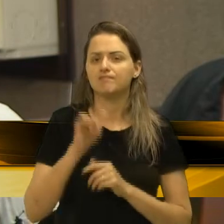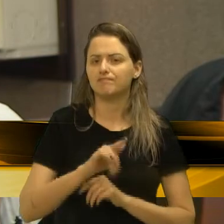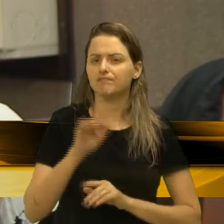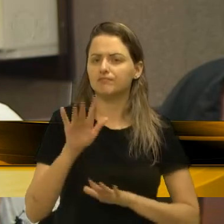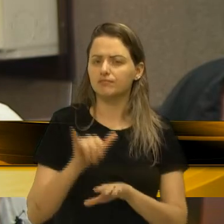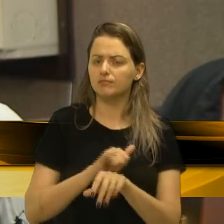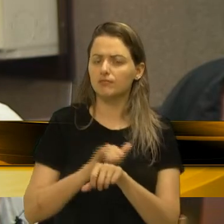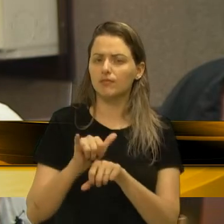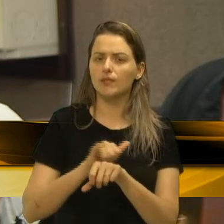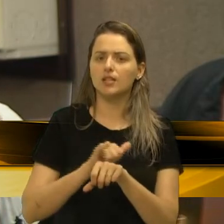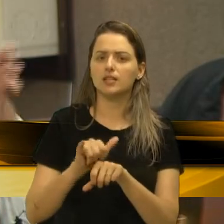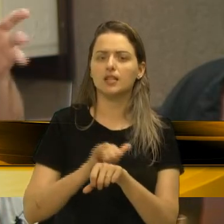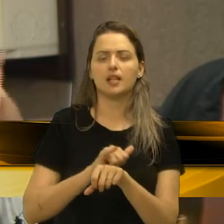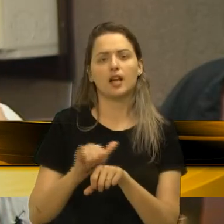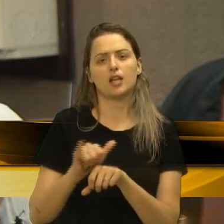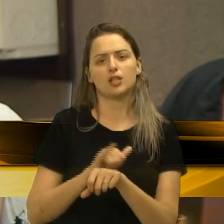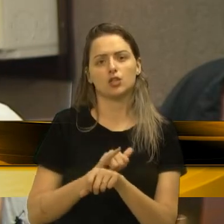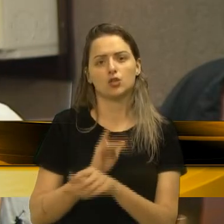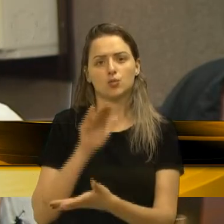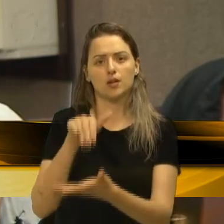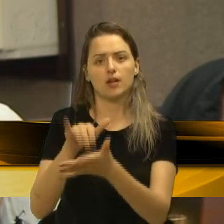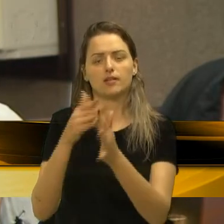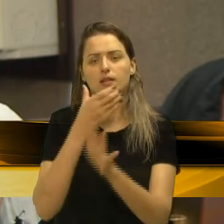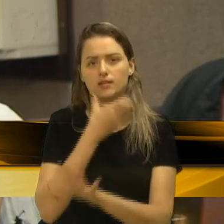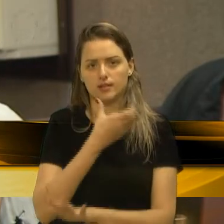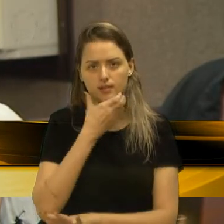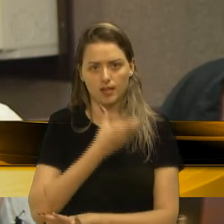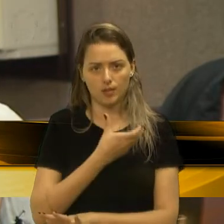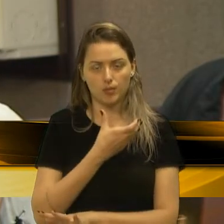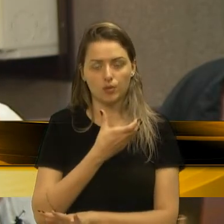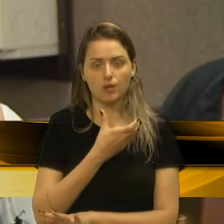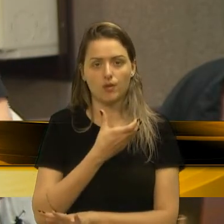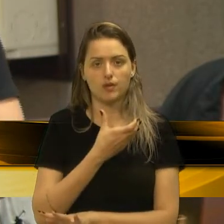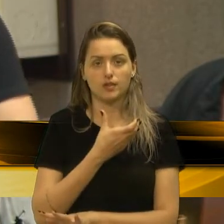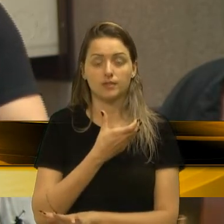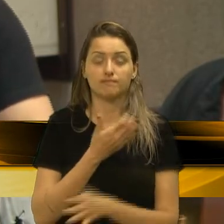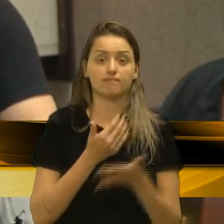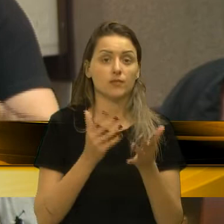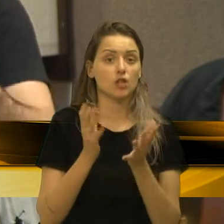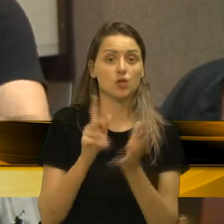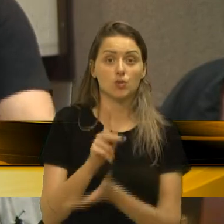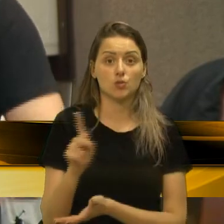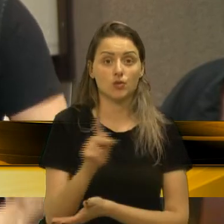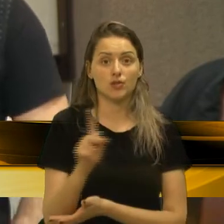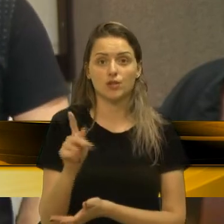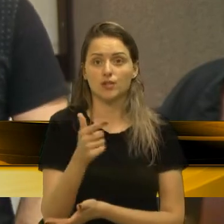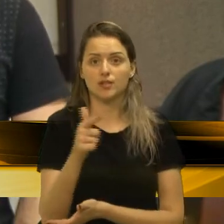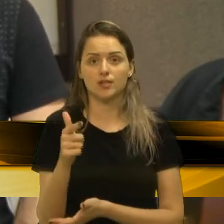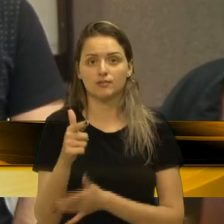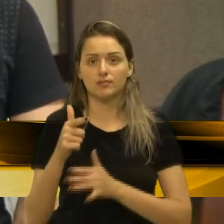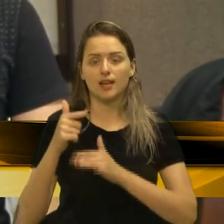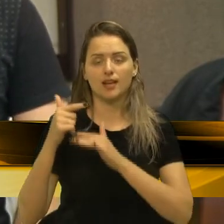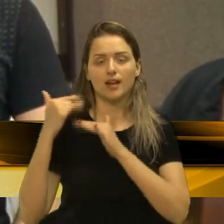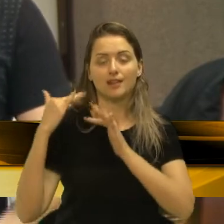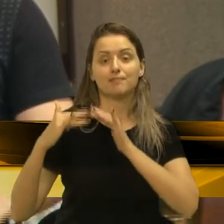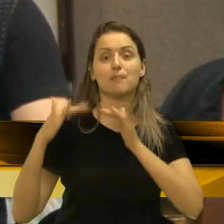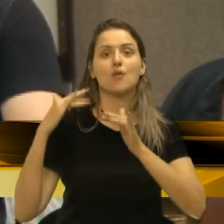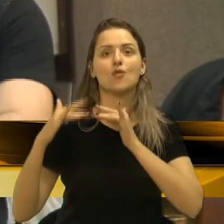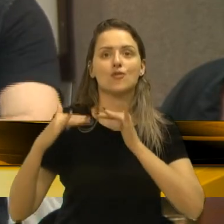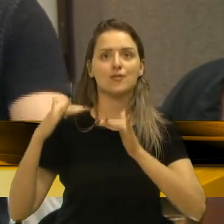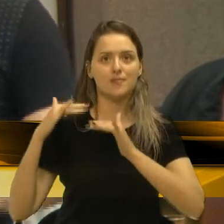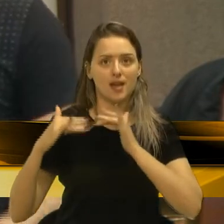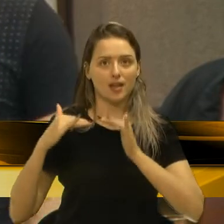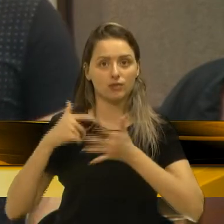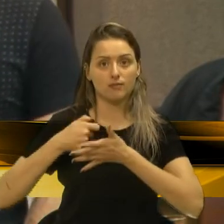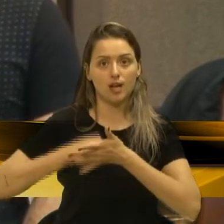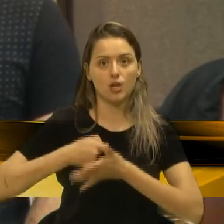estratégico para que chegue no final do ano e a categoria não tenha uma reação de mobilização, porque nós estamos